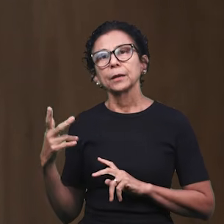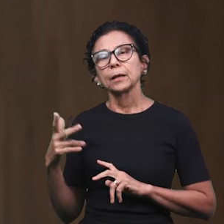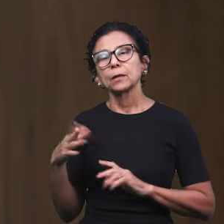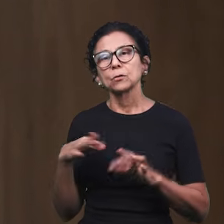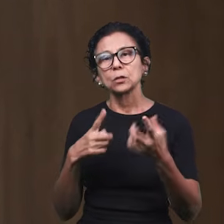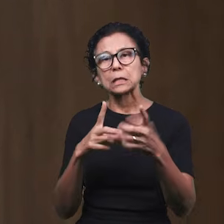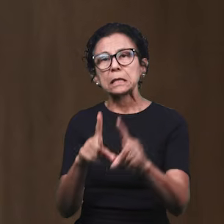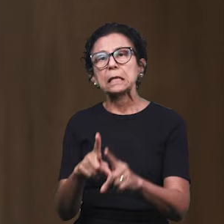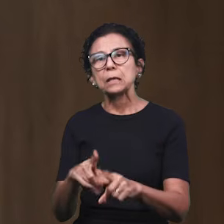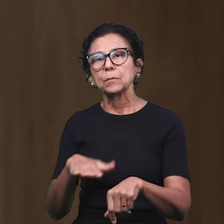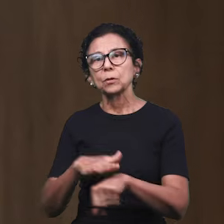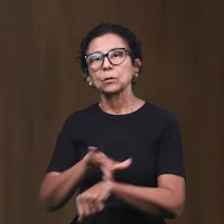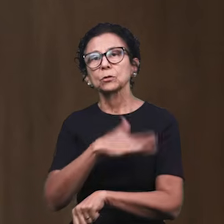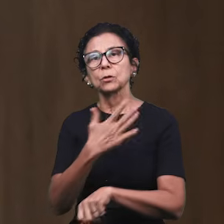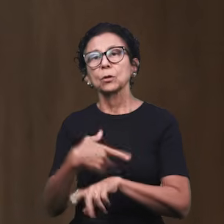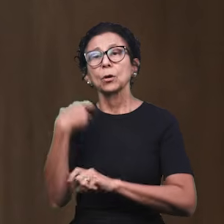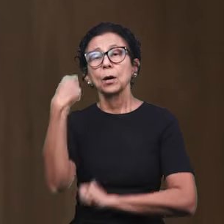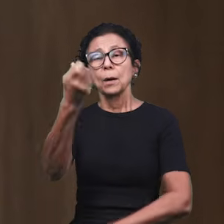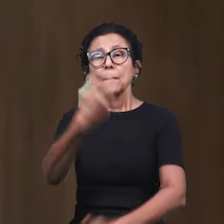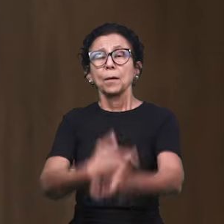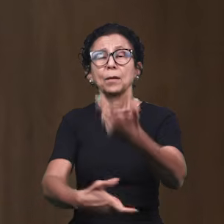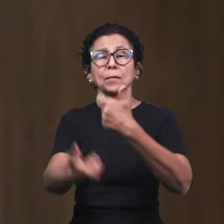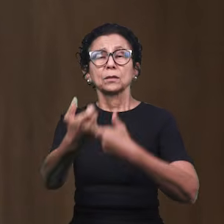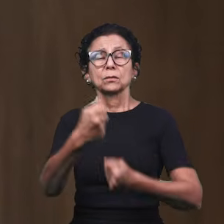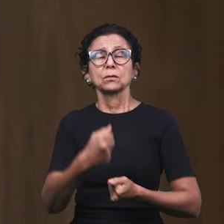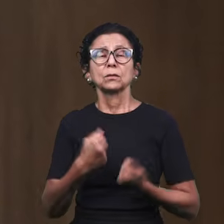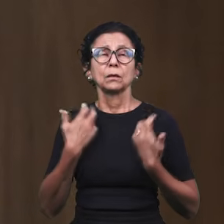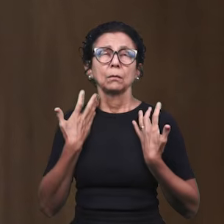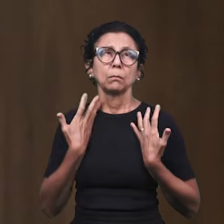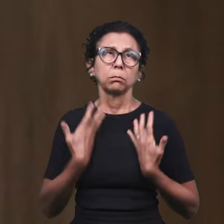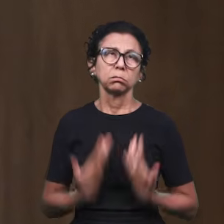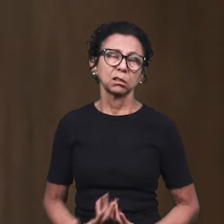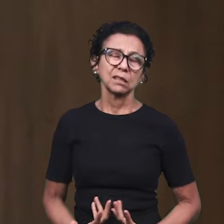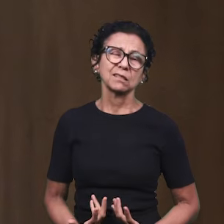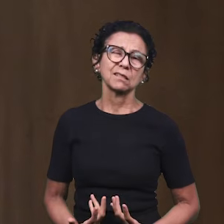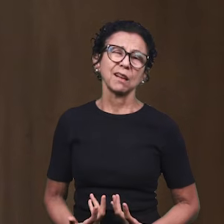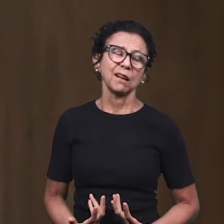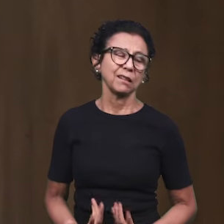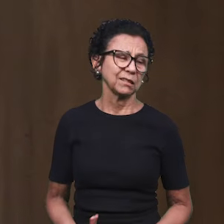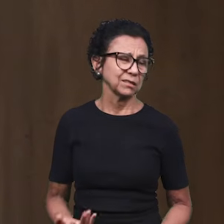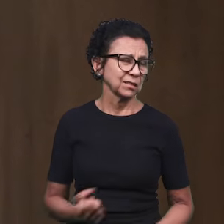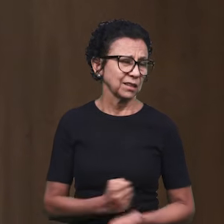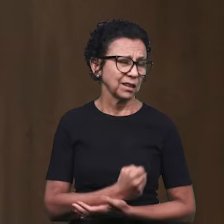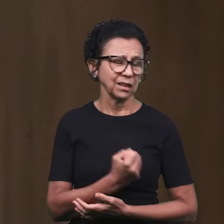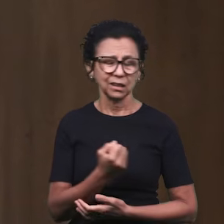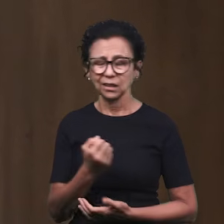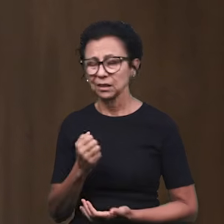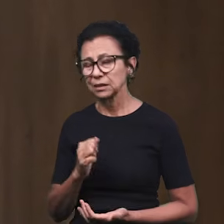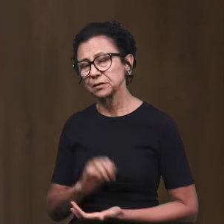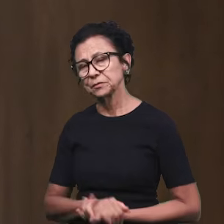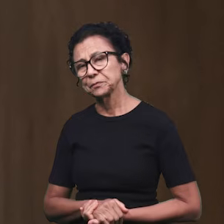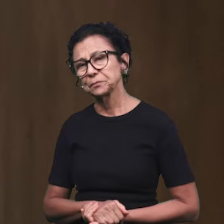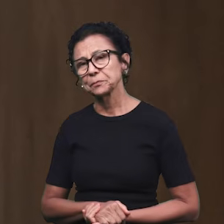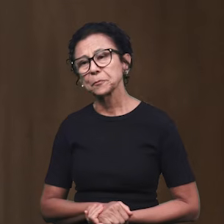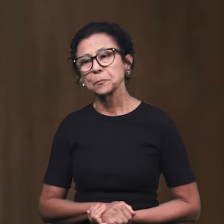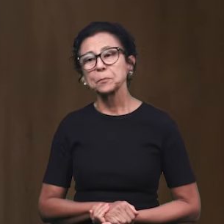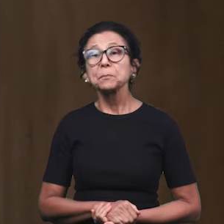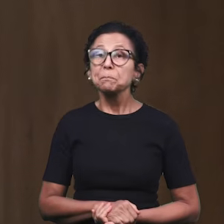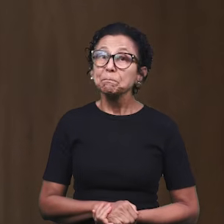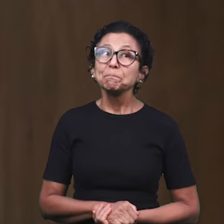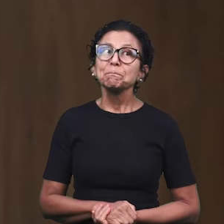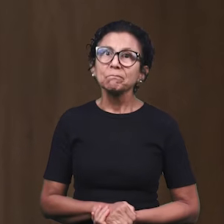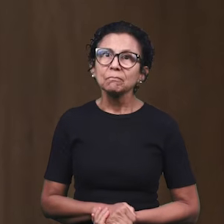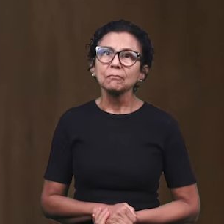cansada, e às vezes não tem mais ânimo para continuar novamente naquele